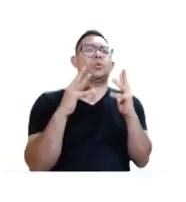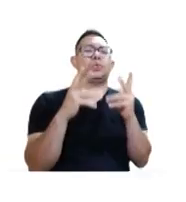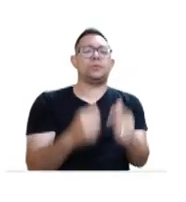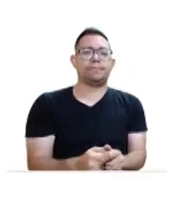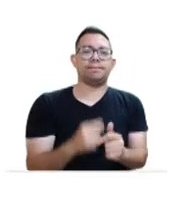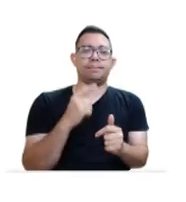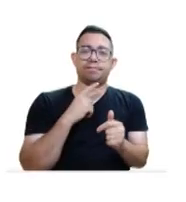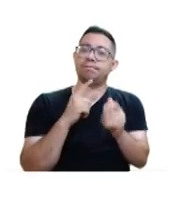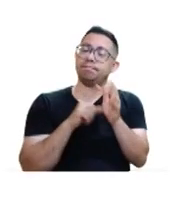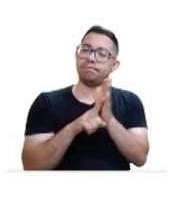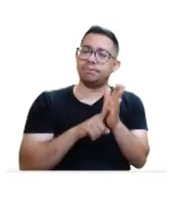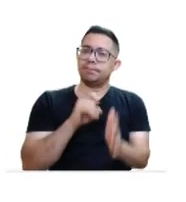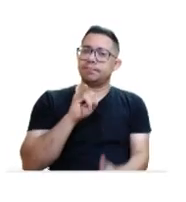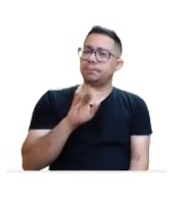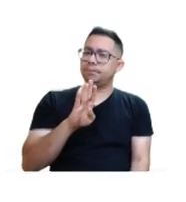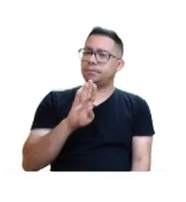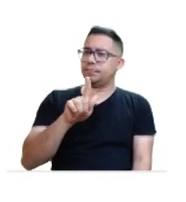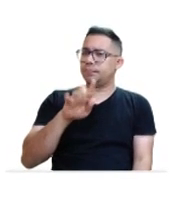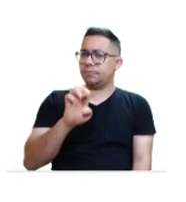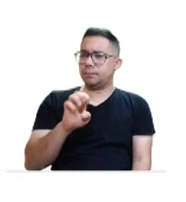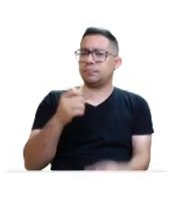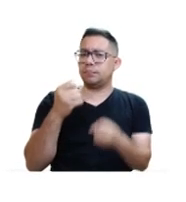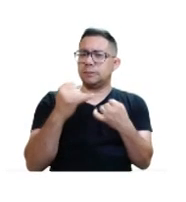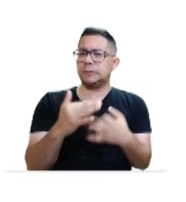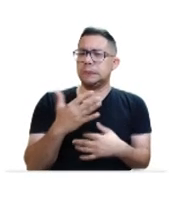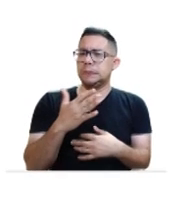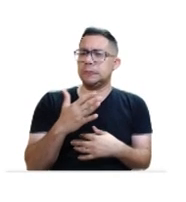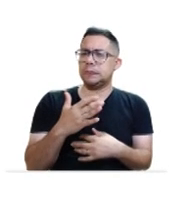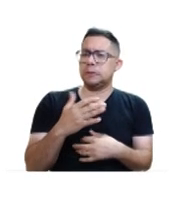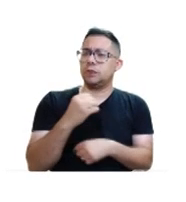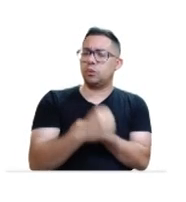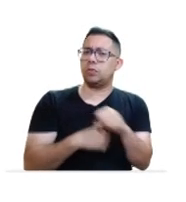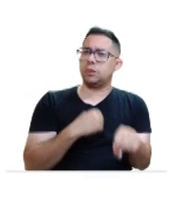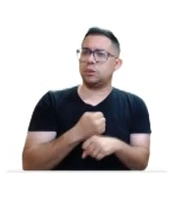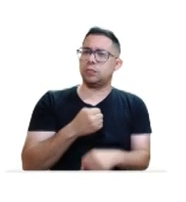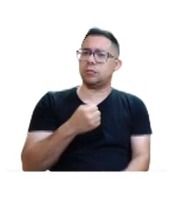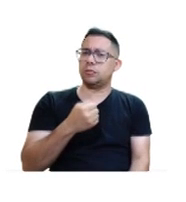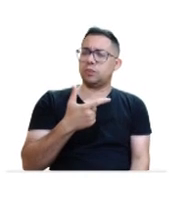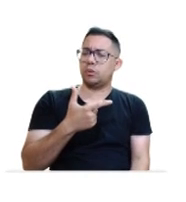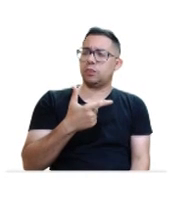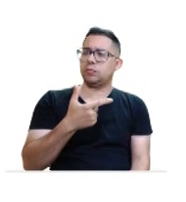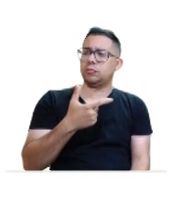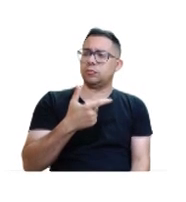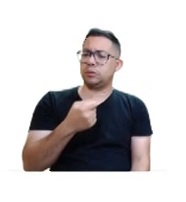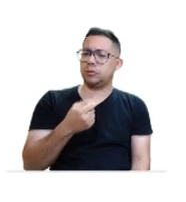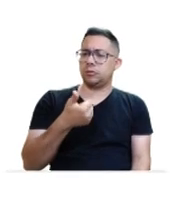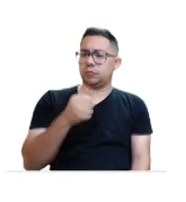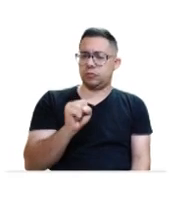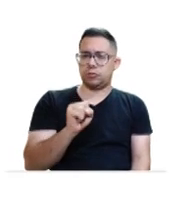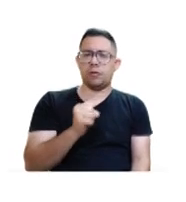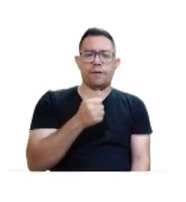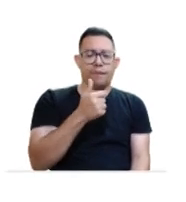raras. Segundo dados divulgados pelo IBGE, até final de 2018,